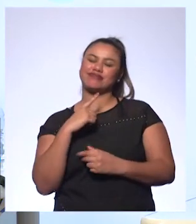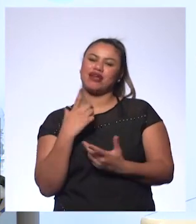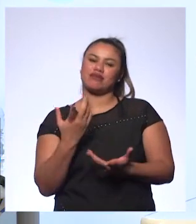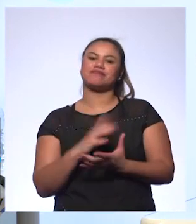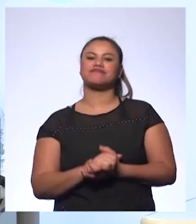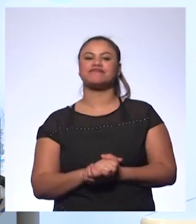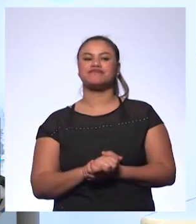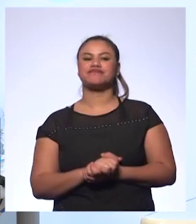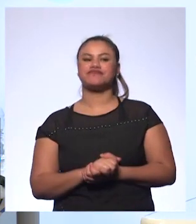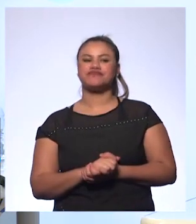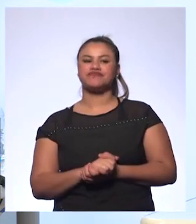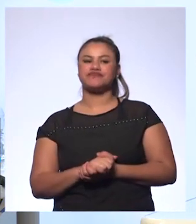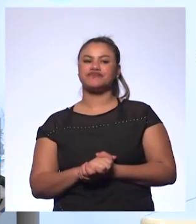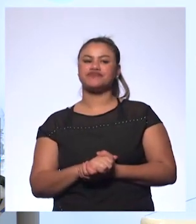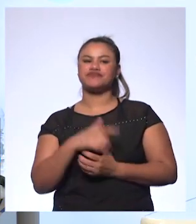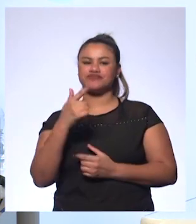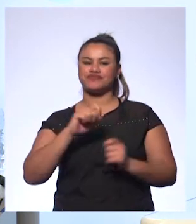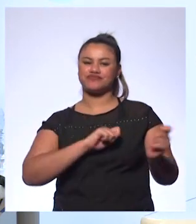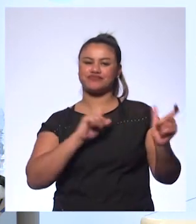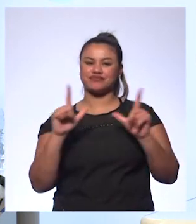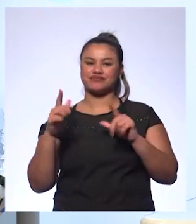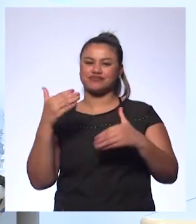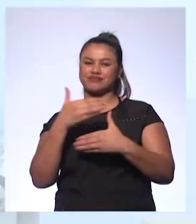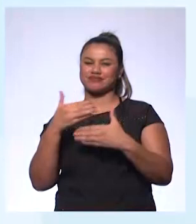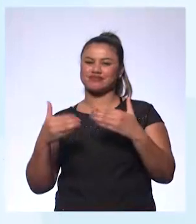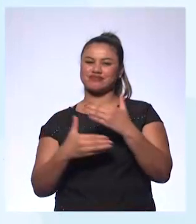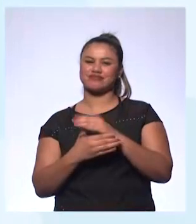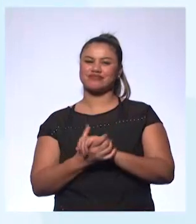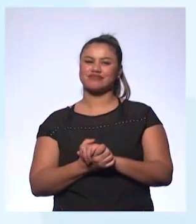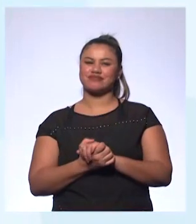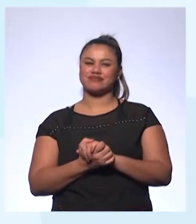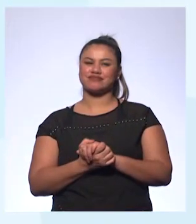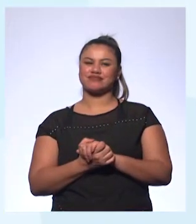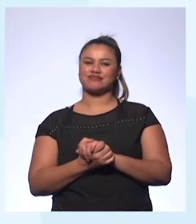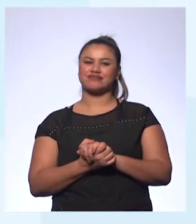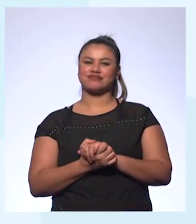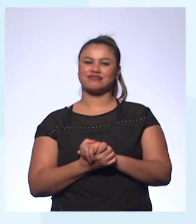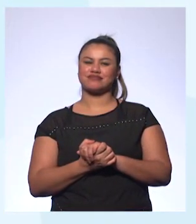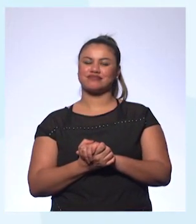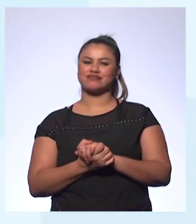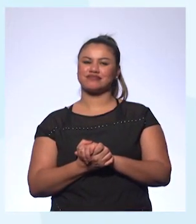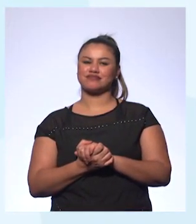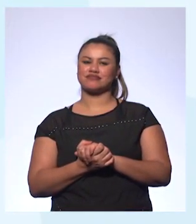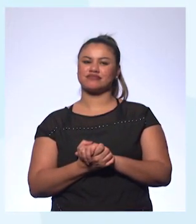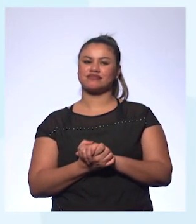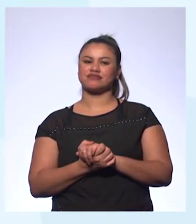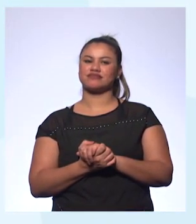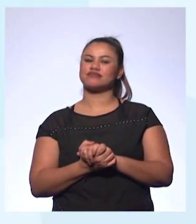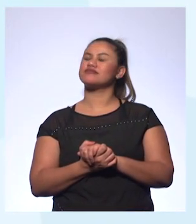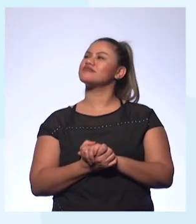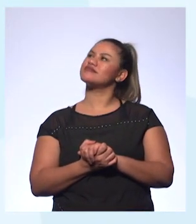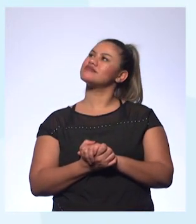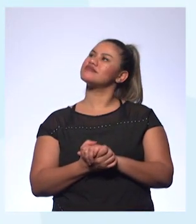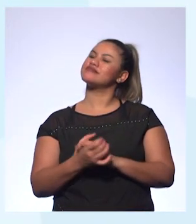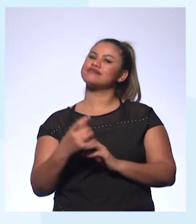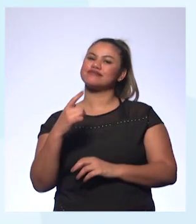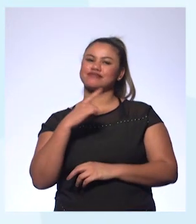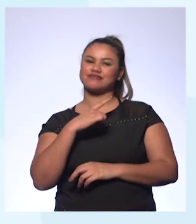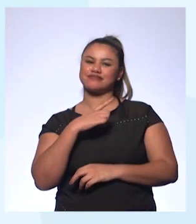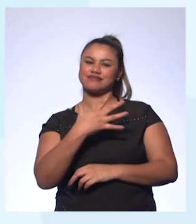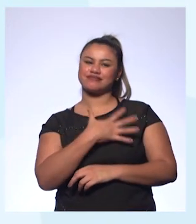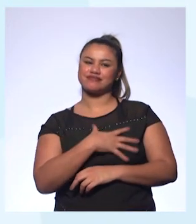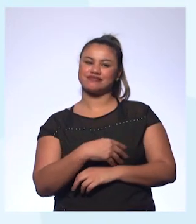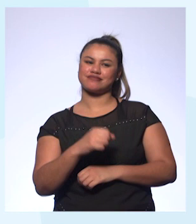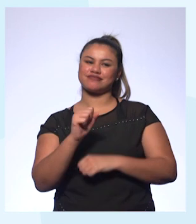na escolher para você sai uso para o próximo slide a gente tem aí E aí tem have a child ter filhos agora